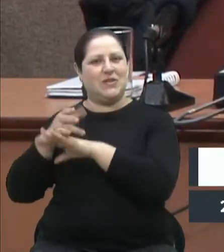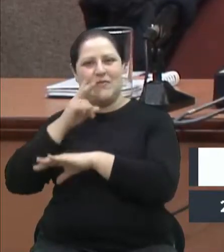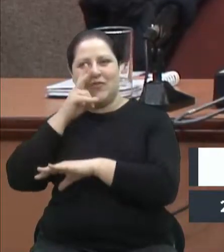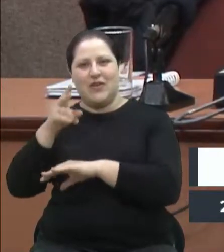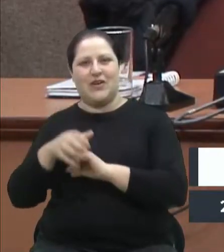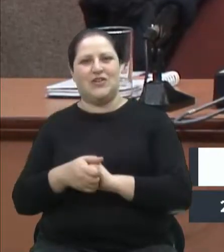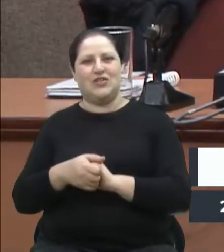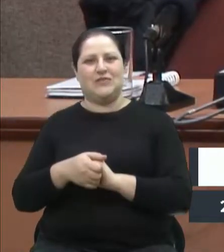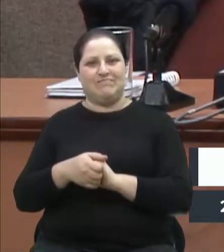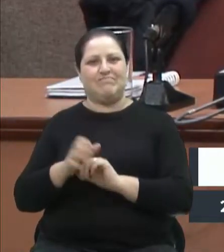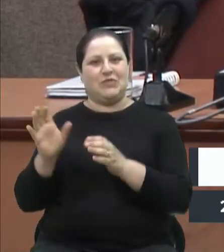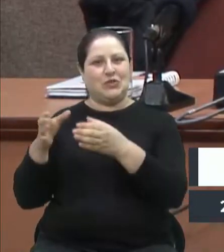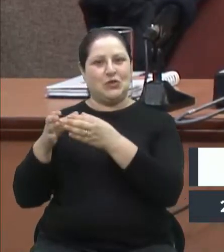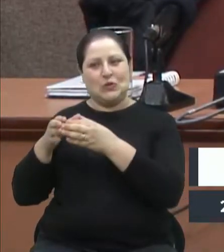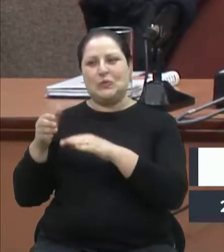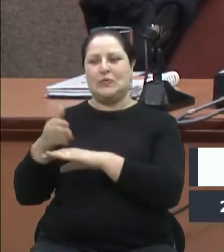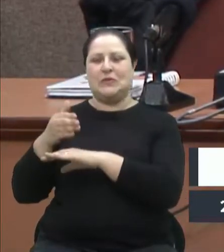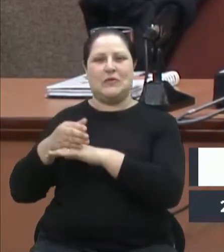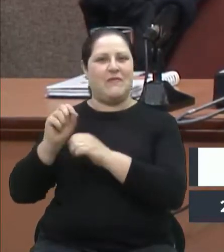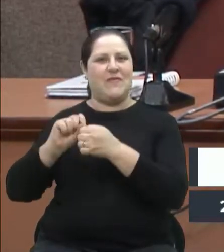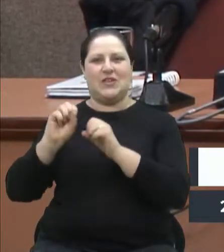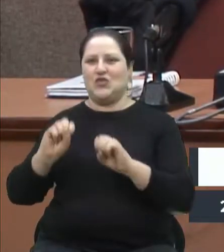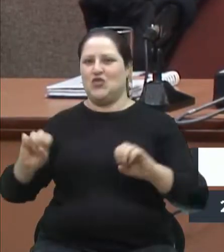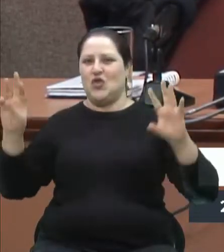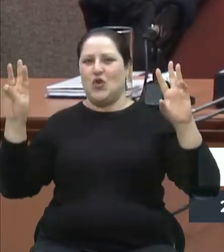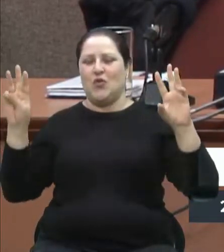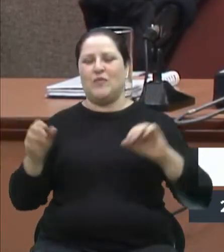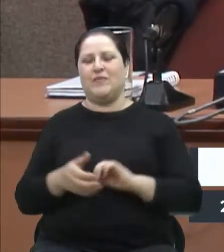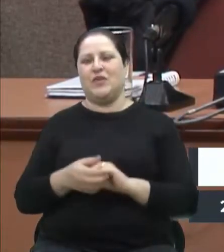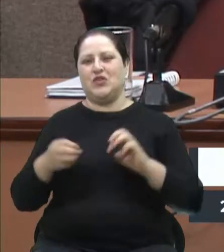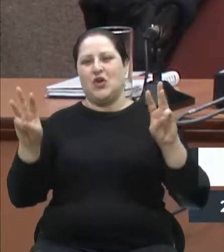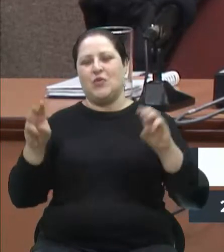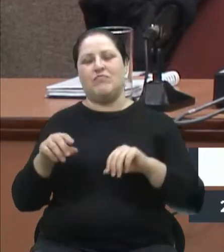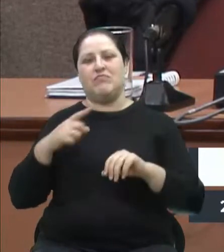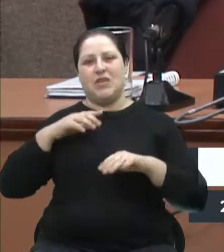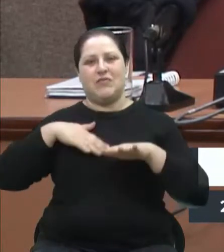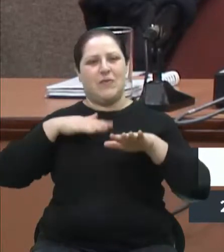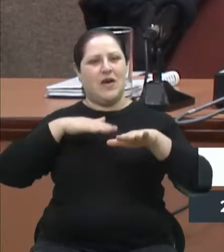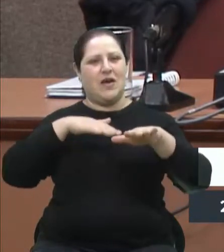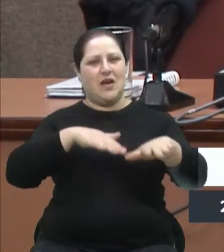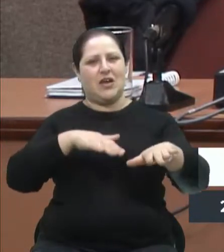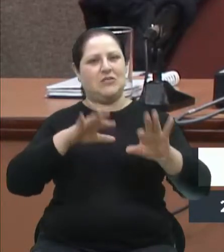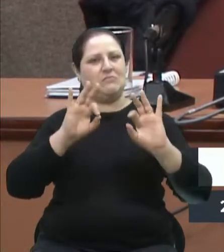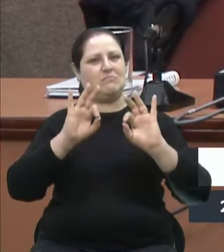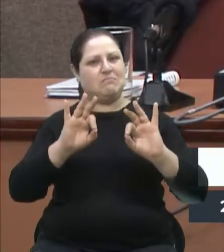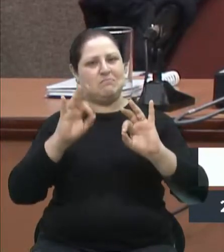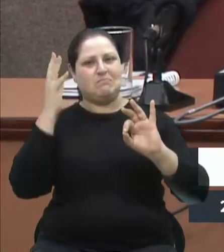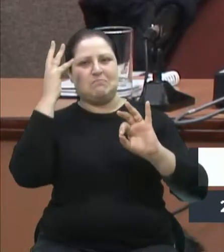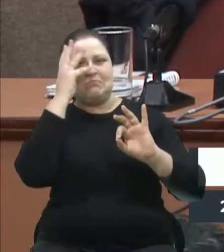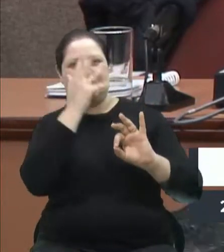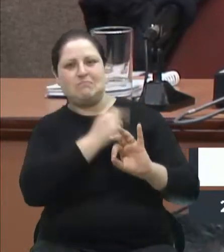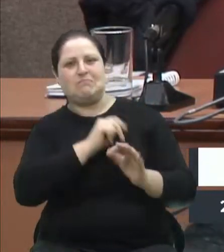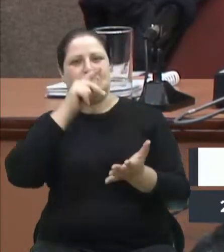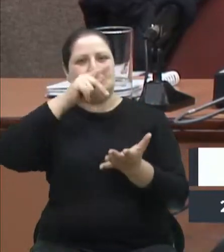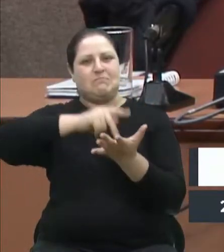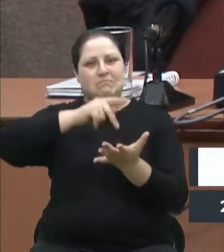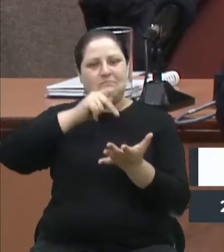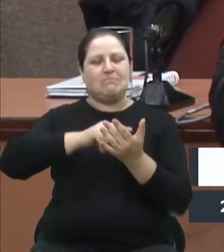que fez lá que deu show né tanto nos desfiles de forma muito autêntica muito verdadeira muito